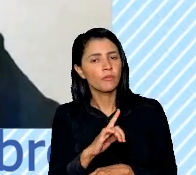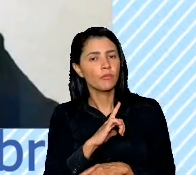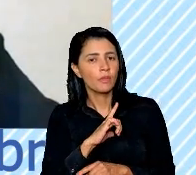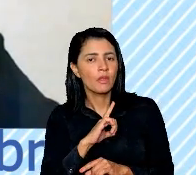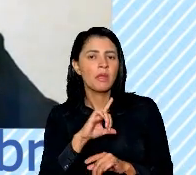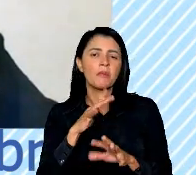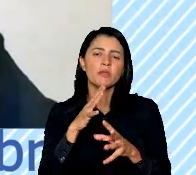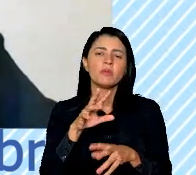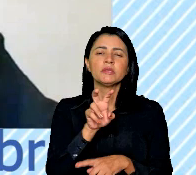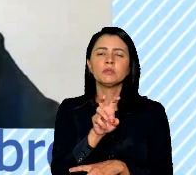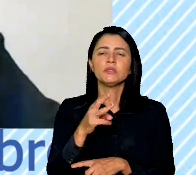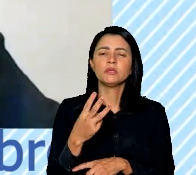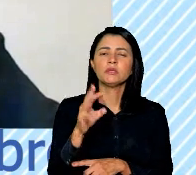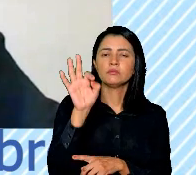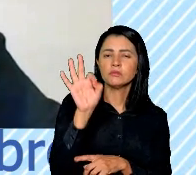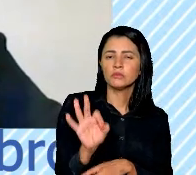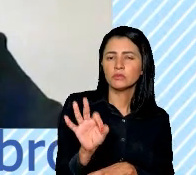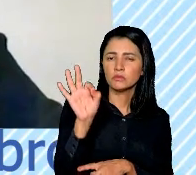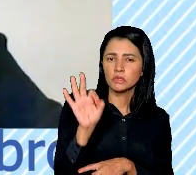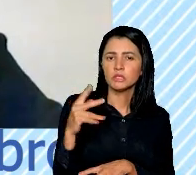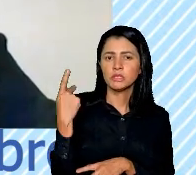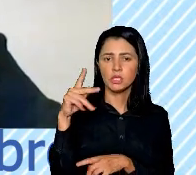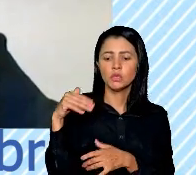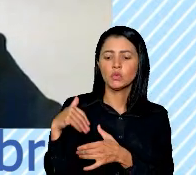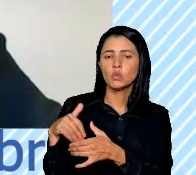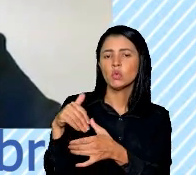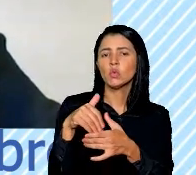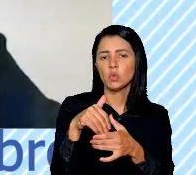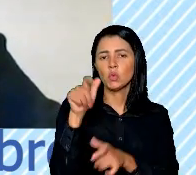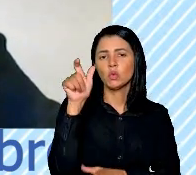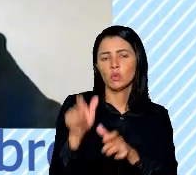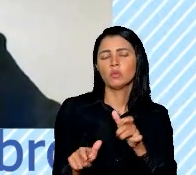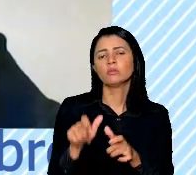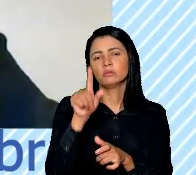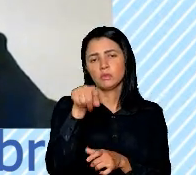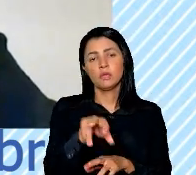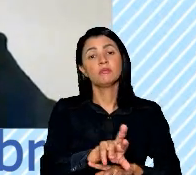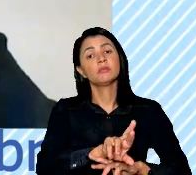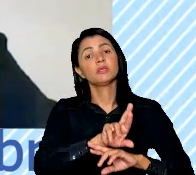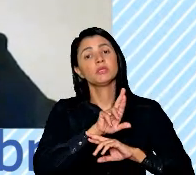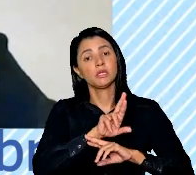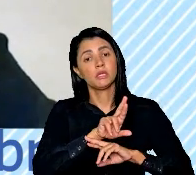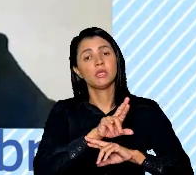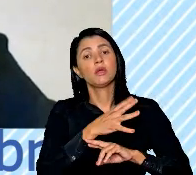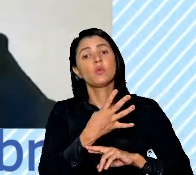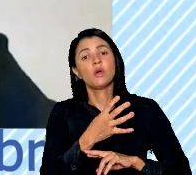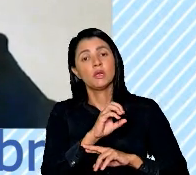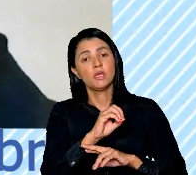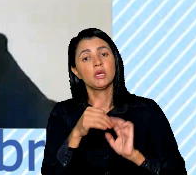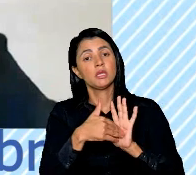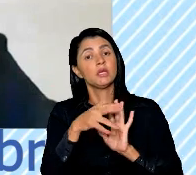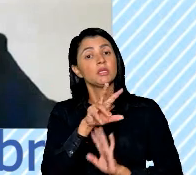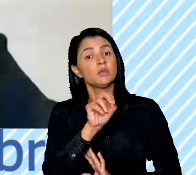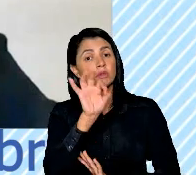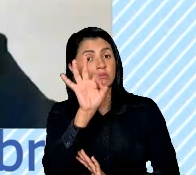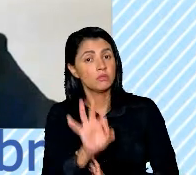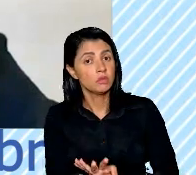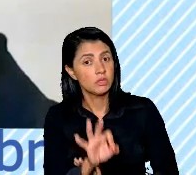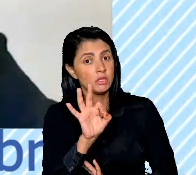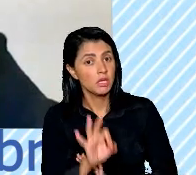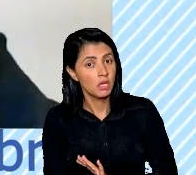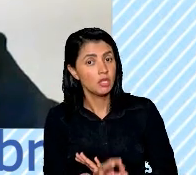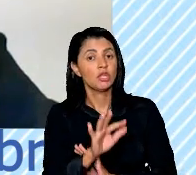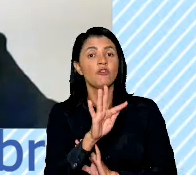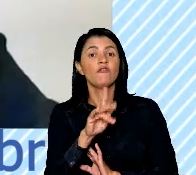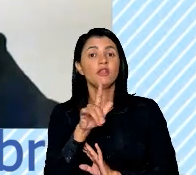aproximadamente 53% do eleitorado e representam de 40% a 50% dos filiados